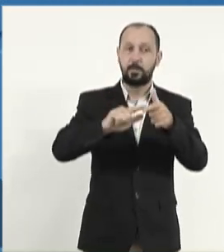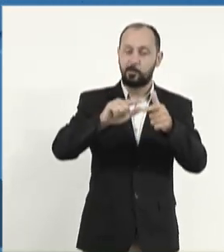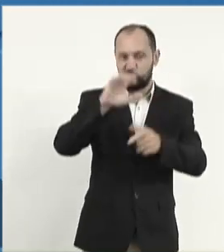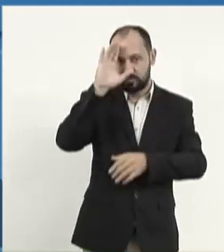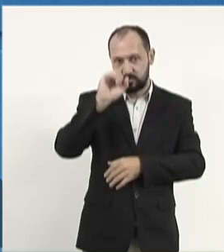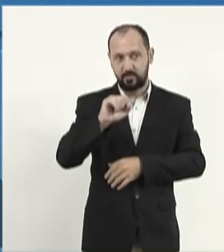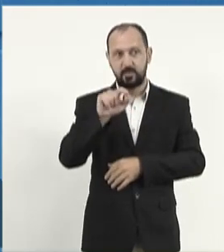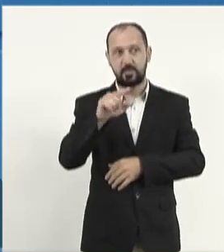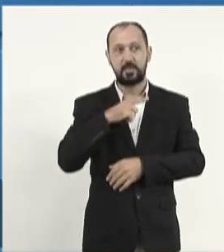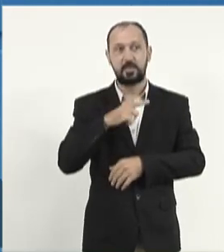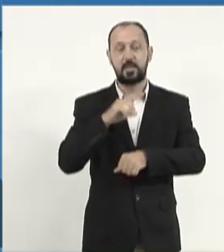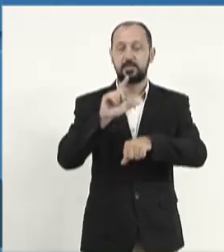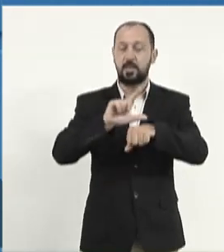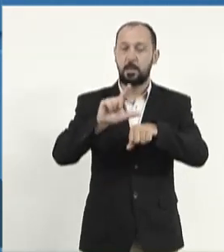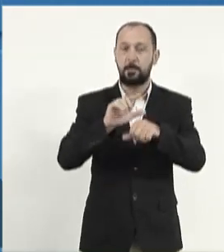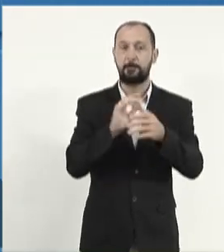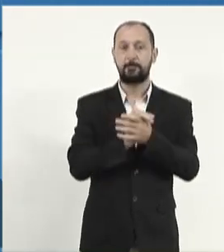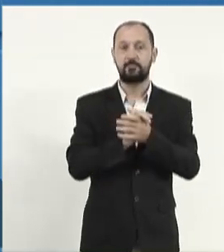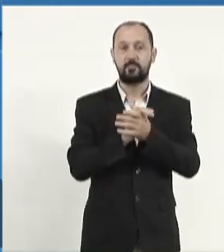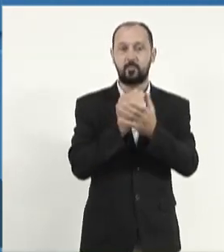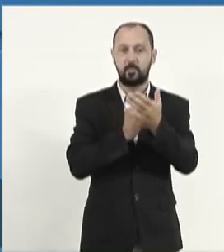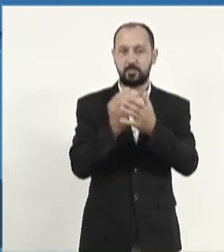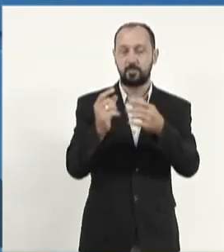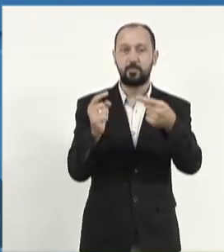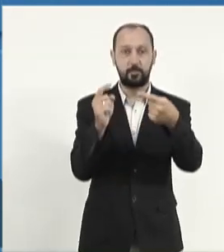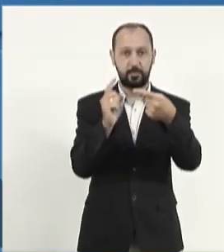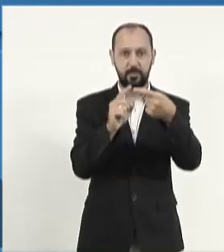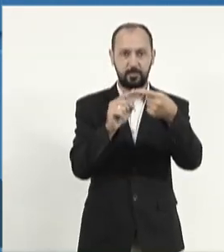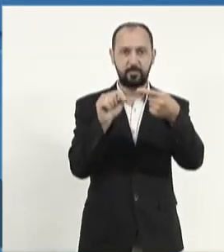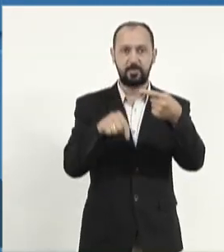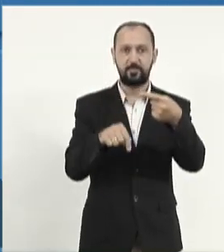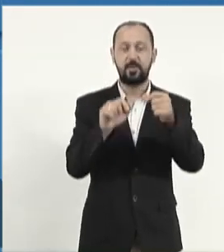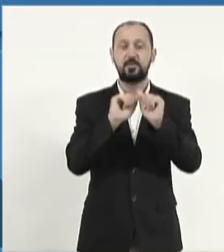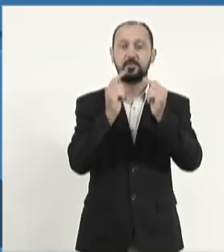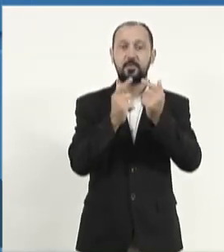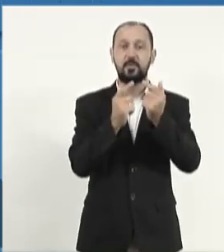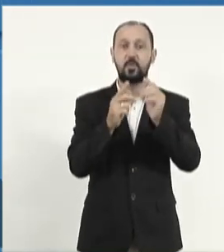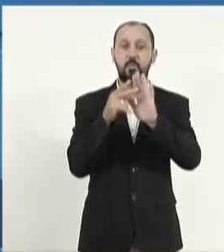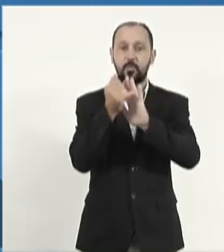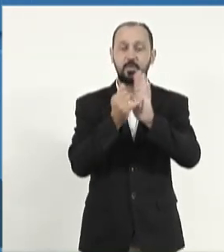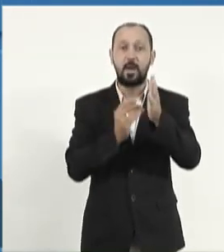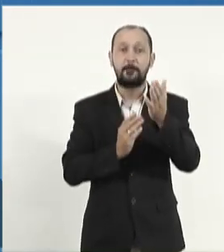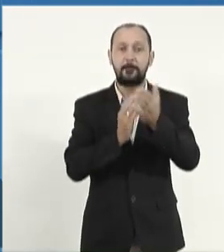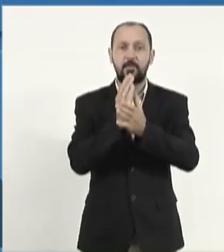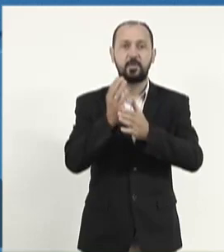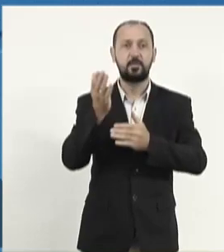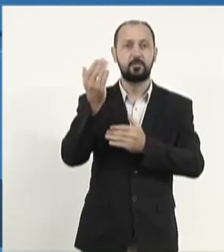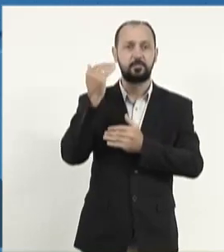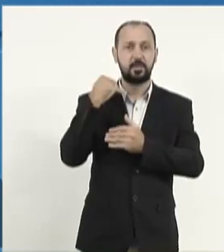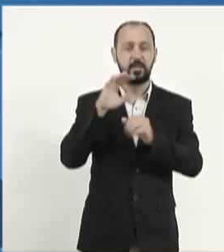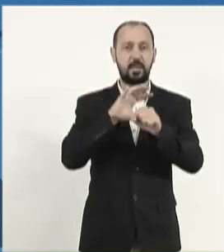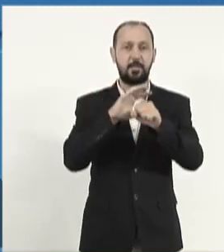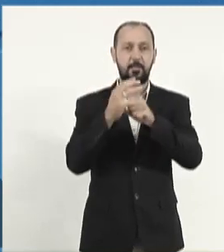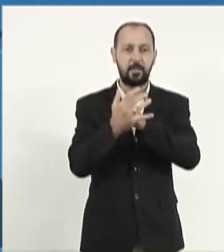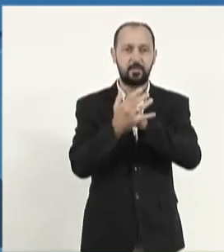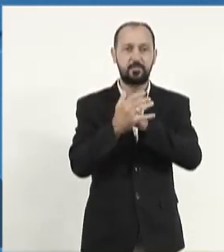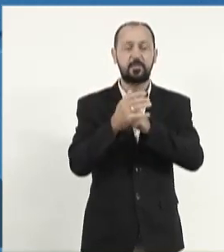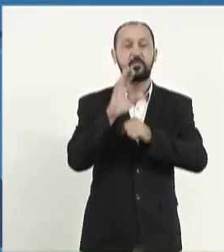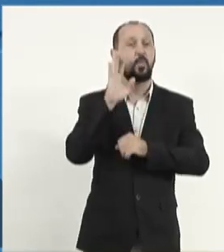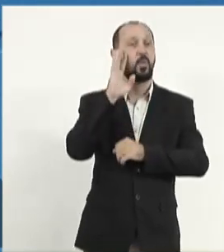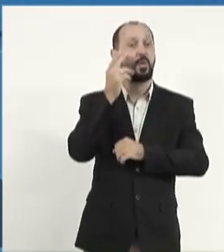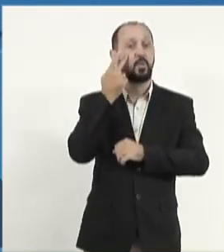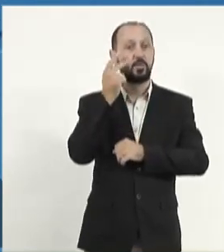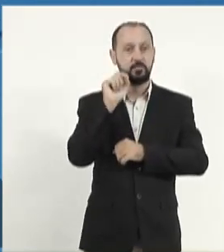problema desse comerciante. Vamos começar por uma. Essa casa aprovou um projeto na época da pandemia e ficou